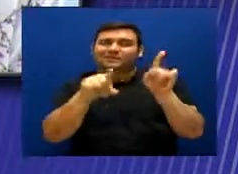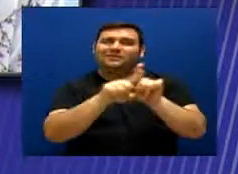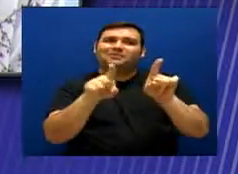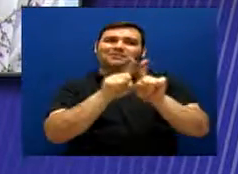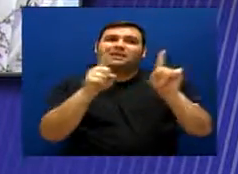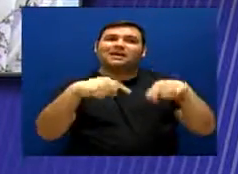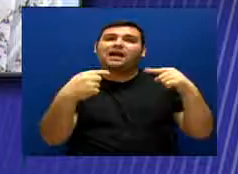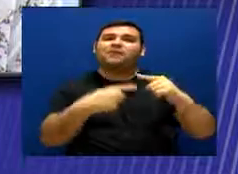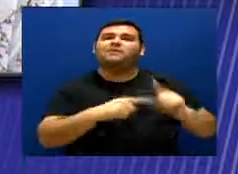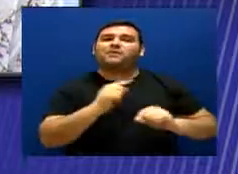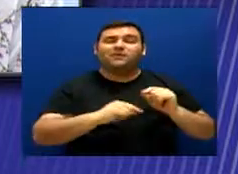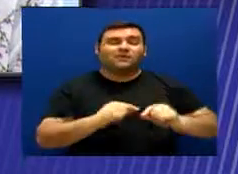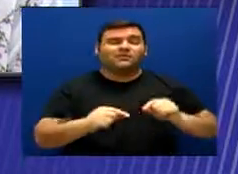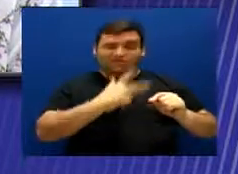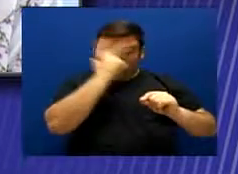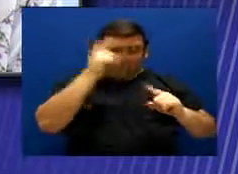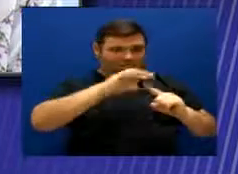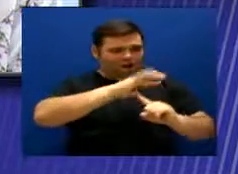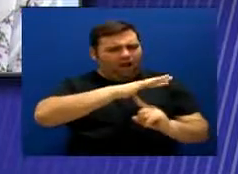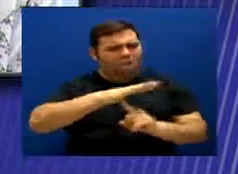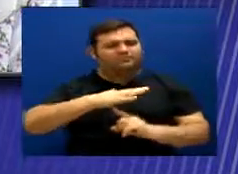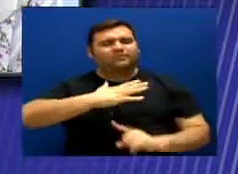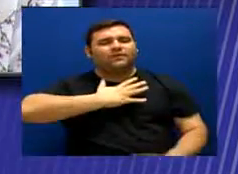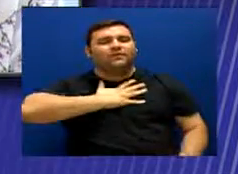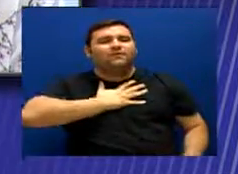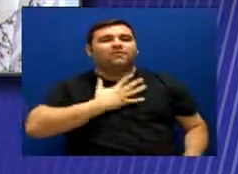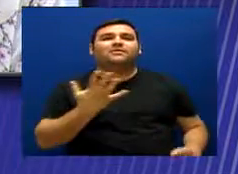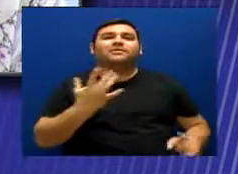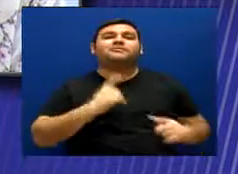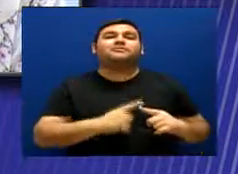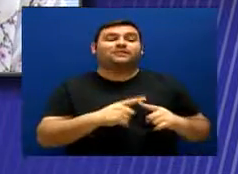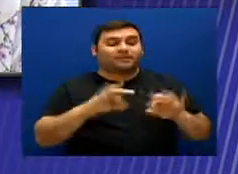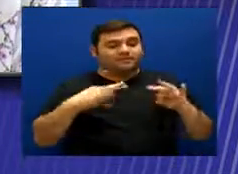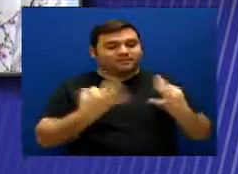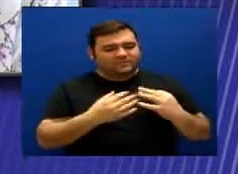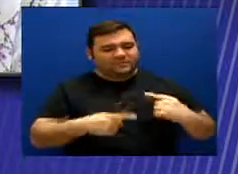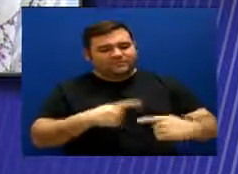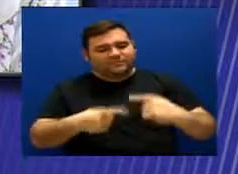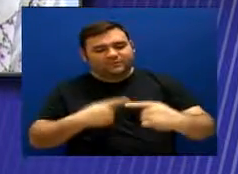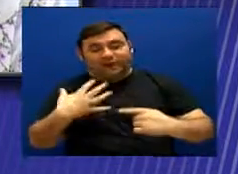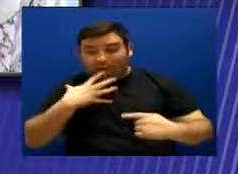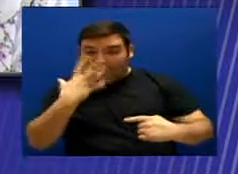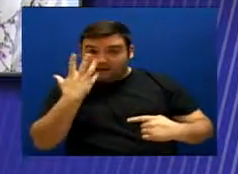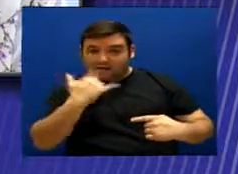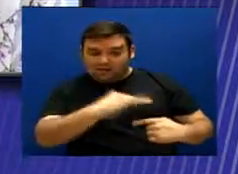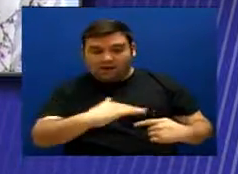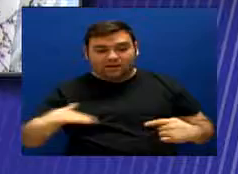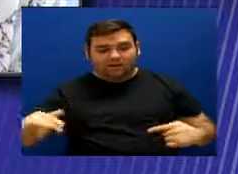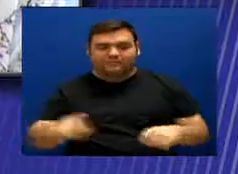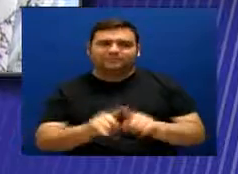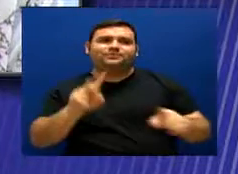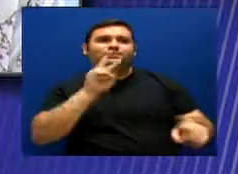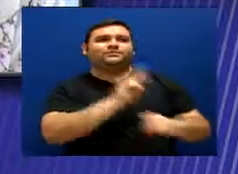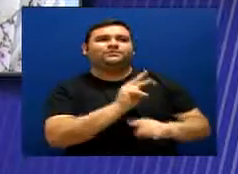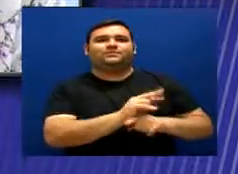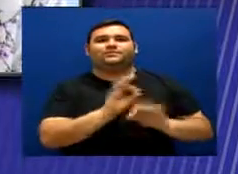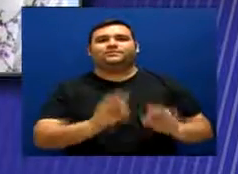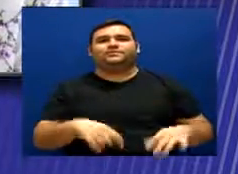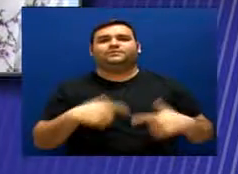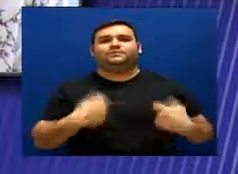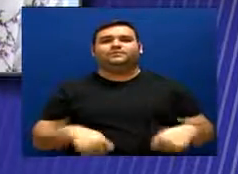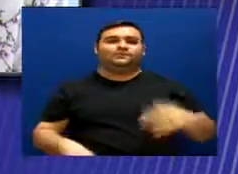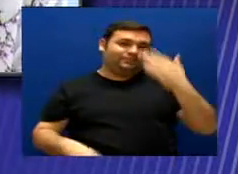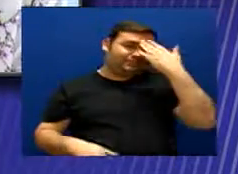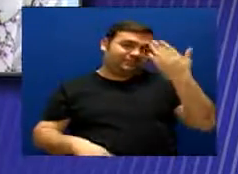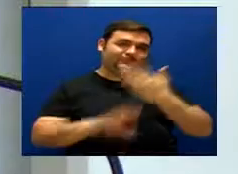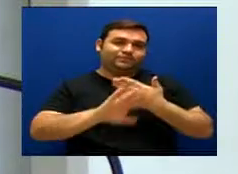educação ambiental. Educação ambiental que passa pelas nossas crianças. E muita fiscalização.